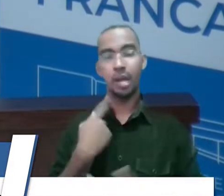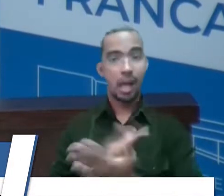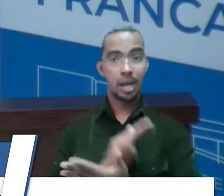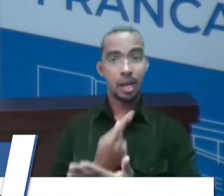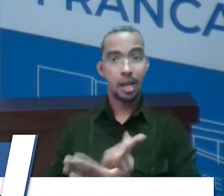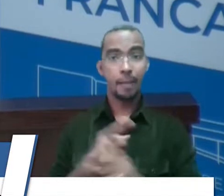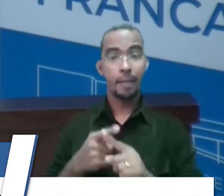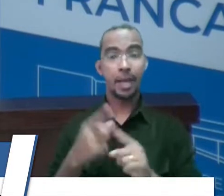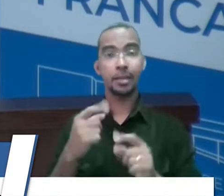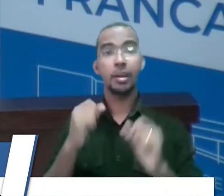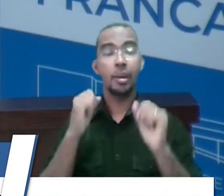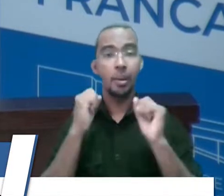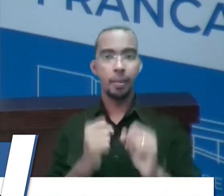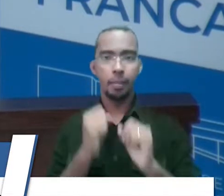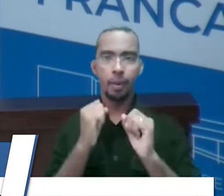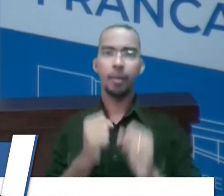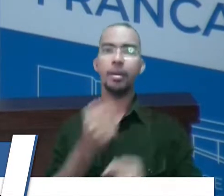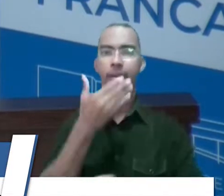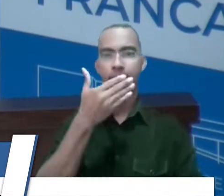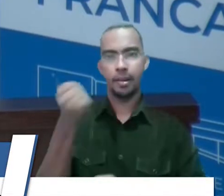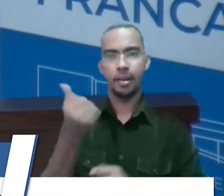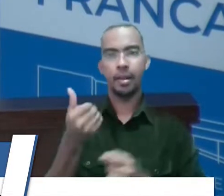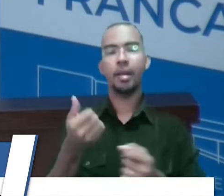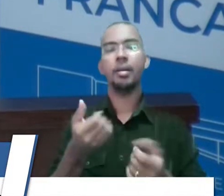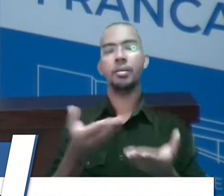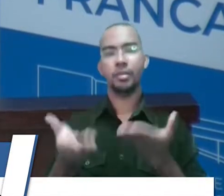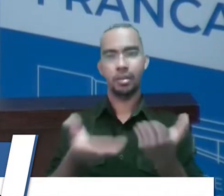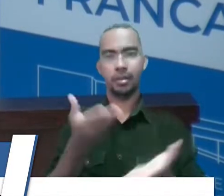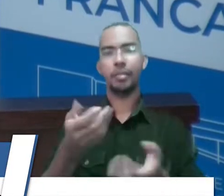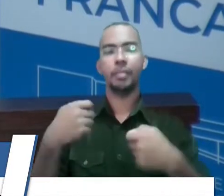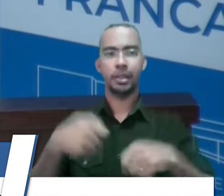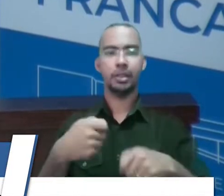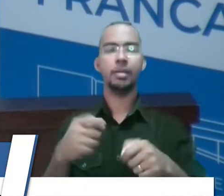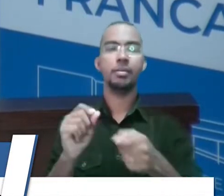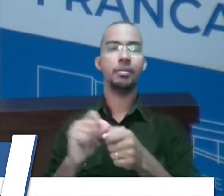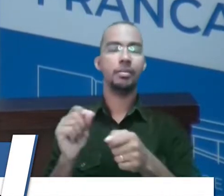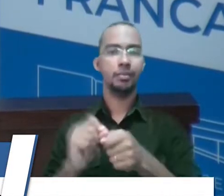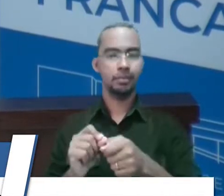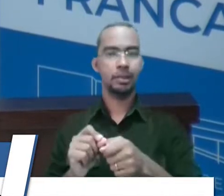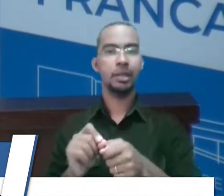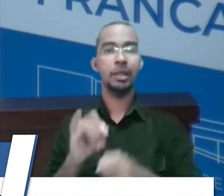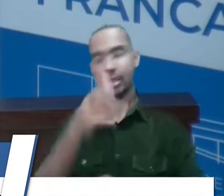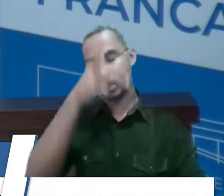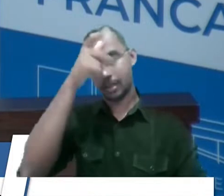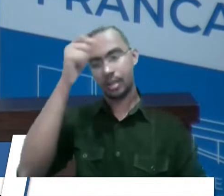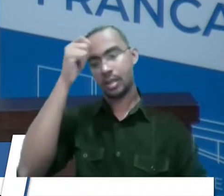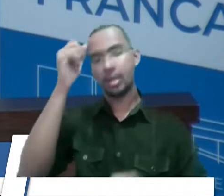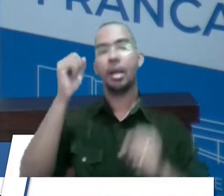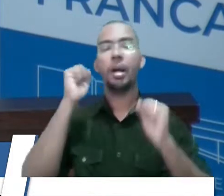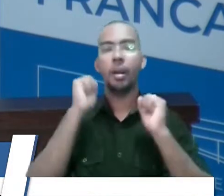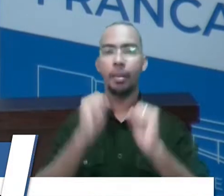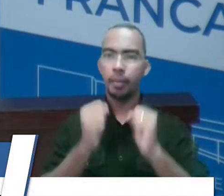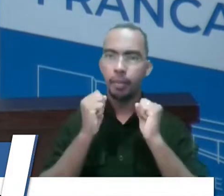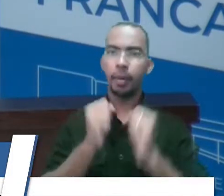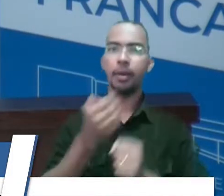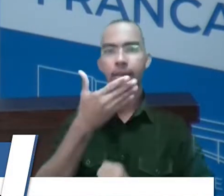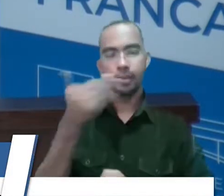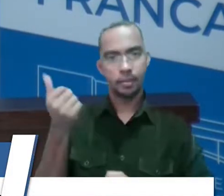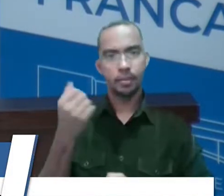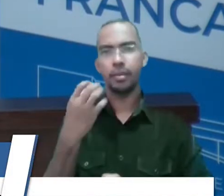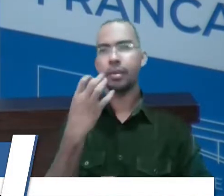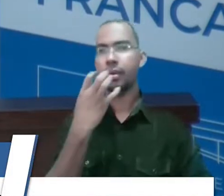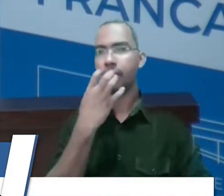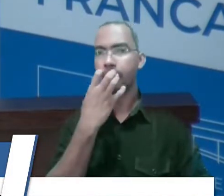pode melhorar o serviço, então é isso que nós devemos fazer. Se a prefeitura pode melhorar o serviço, se o Canil Municipal pode